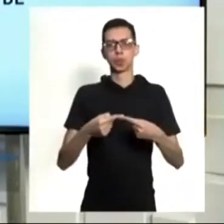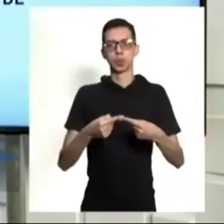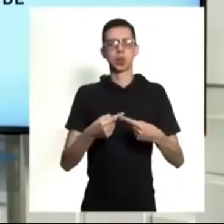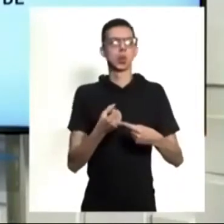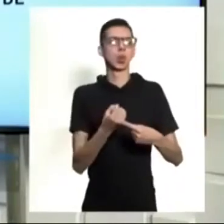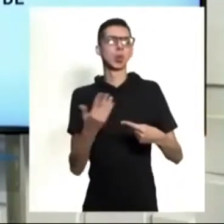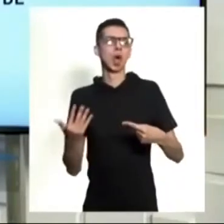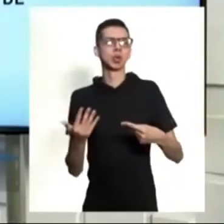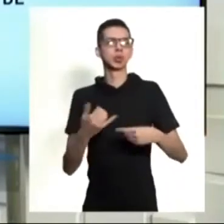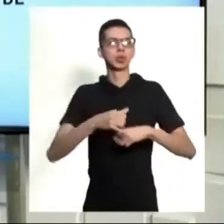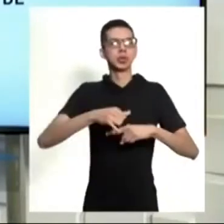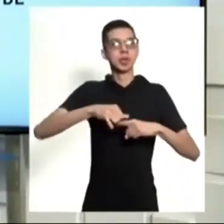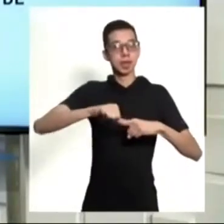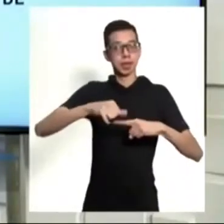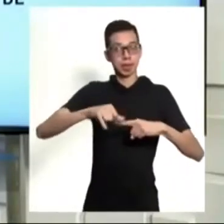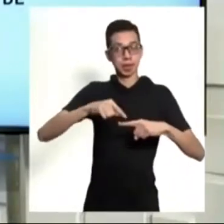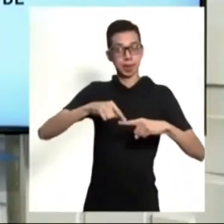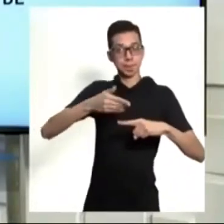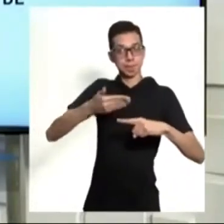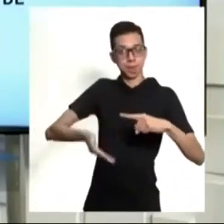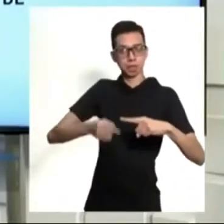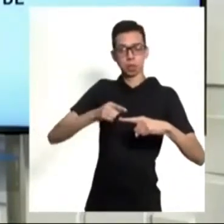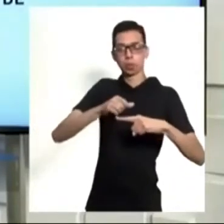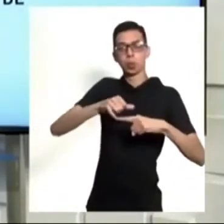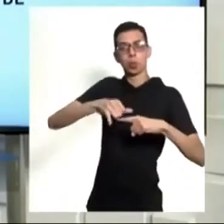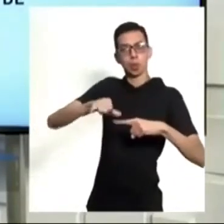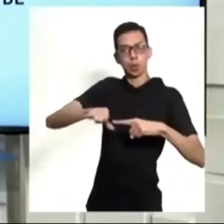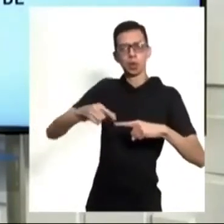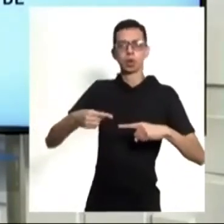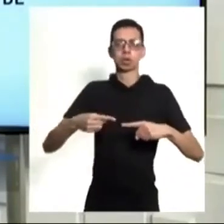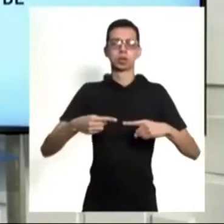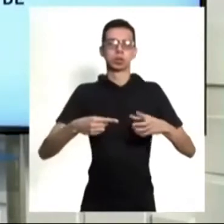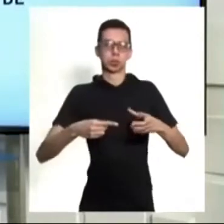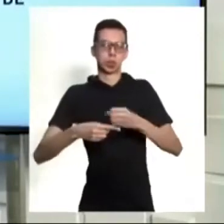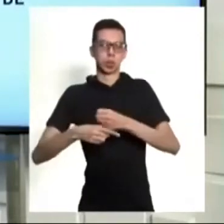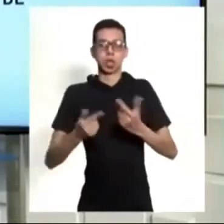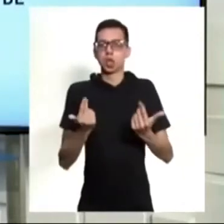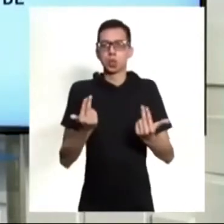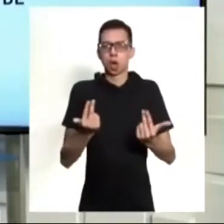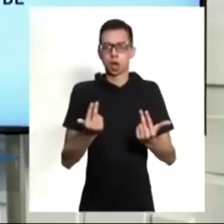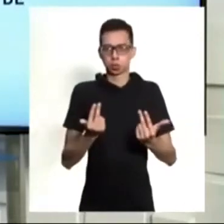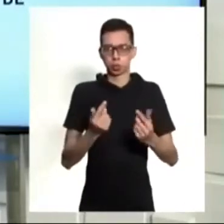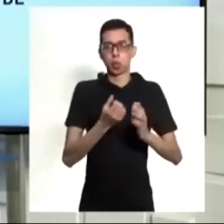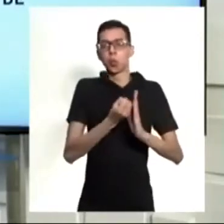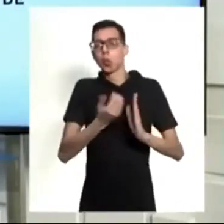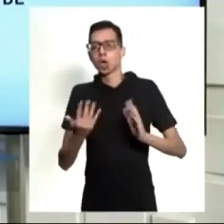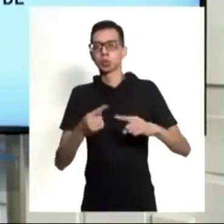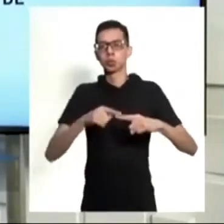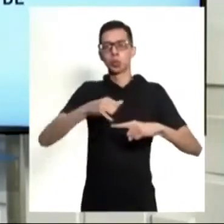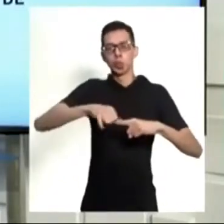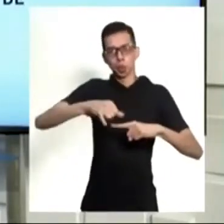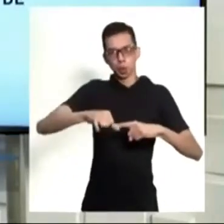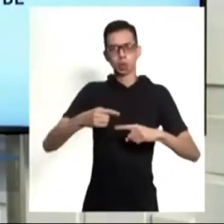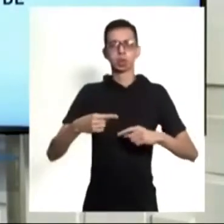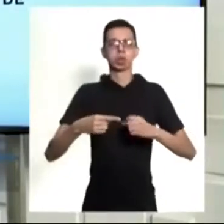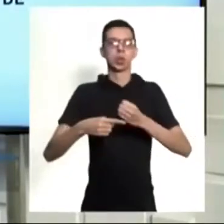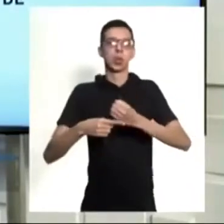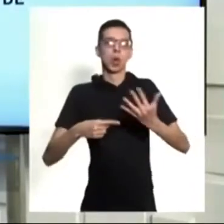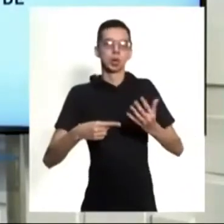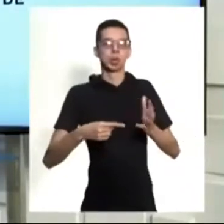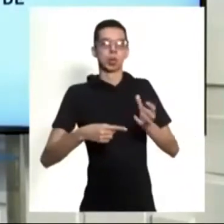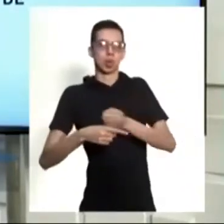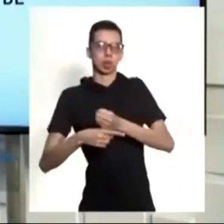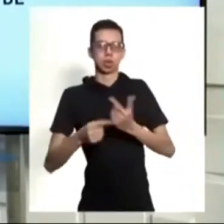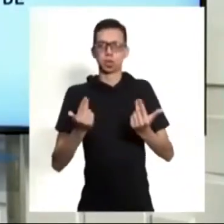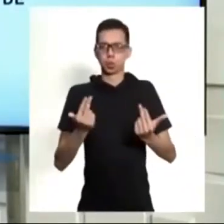elétrons recebidos pelo outro metal. Correto? Tá? Isso cria-se aí uma corrente elétrica. Então é um processo espontâneo, tá? Não é um processo forçado. A pilha é